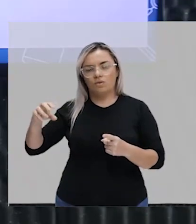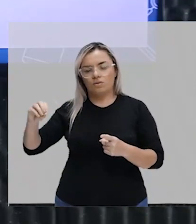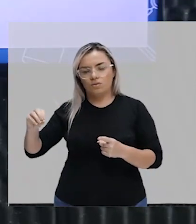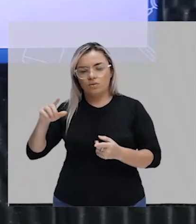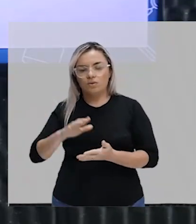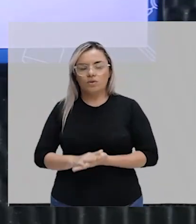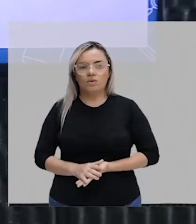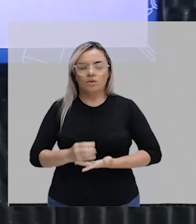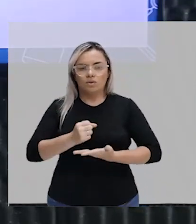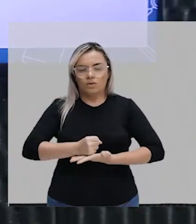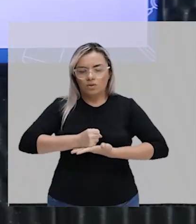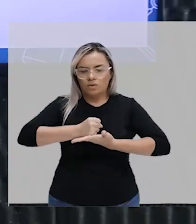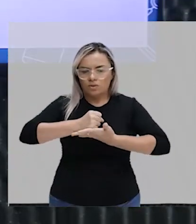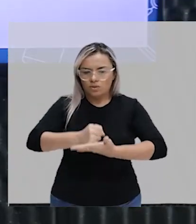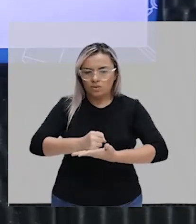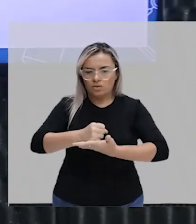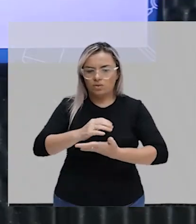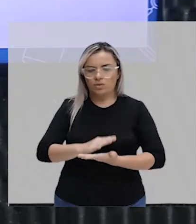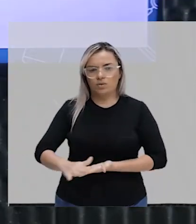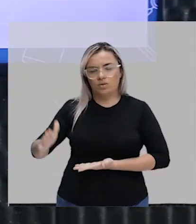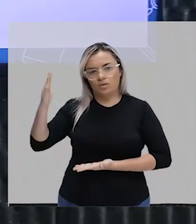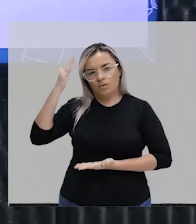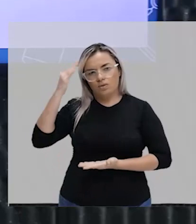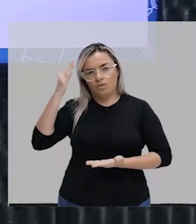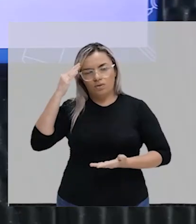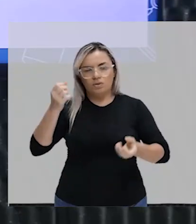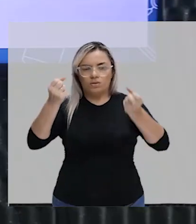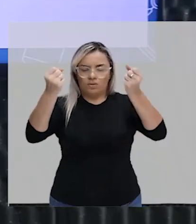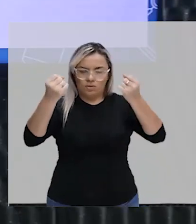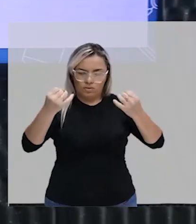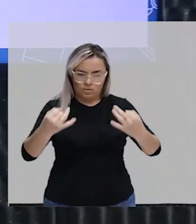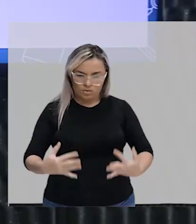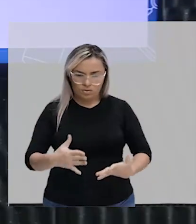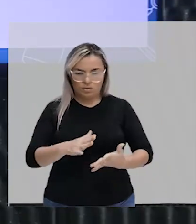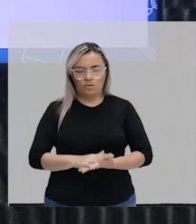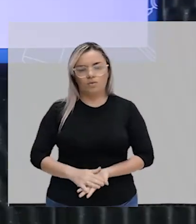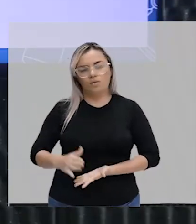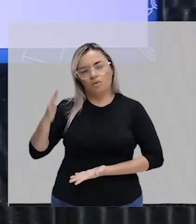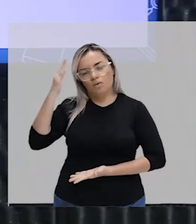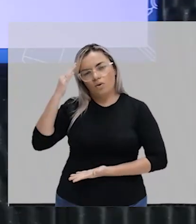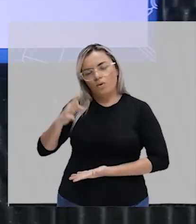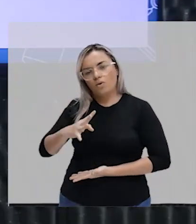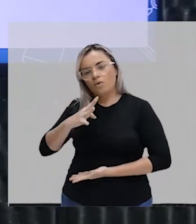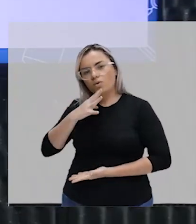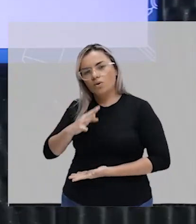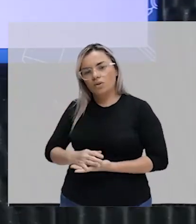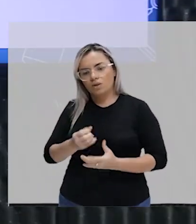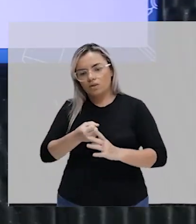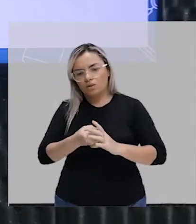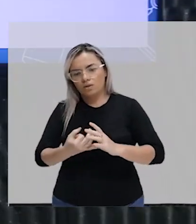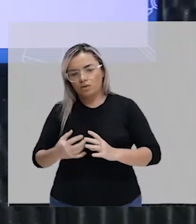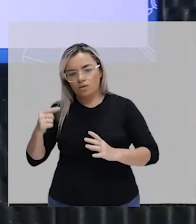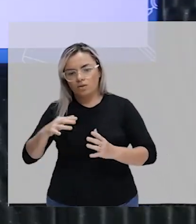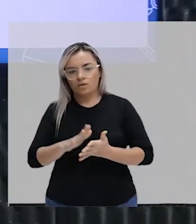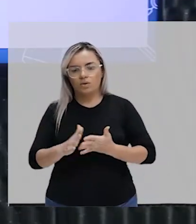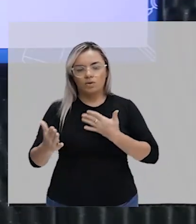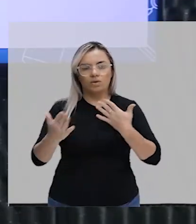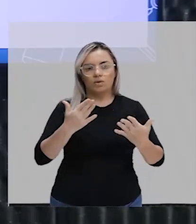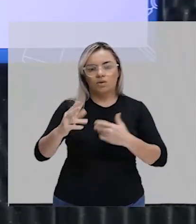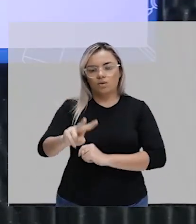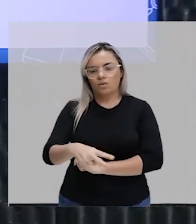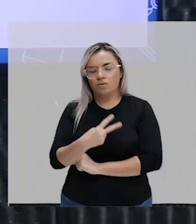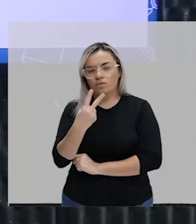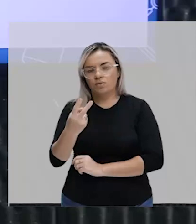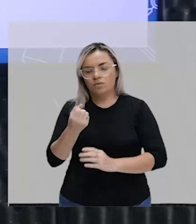está sendo, né, tá de explicação para você compreender. Então, veja, quando eu comparo dois